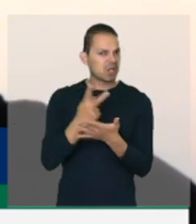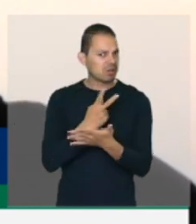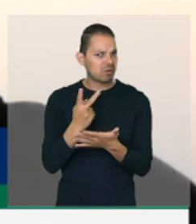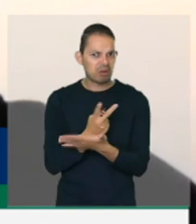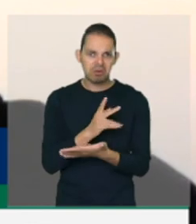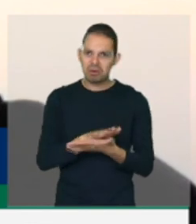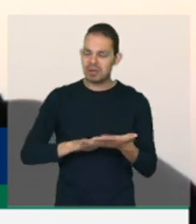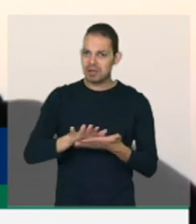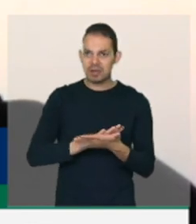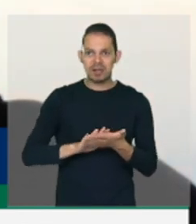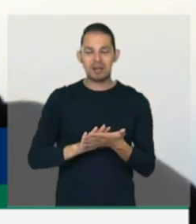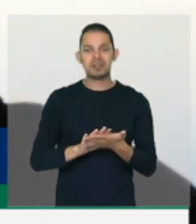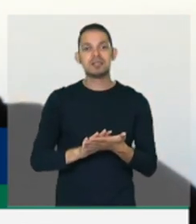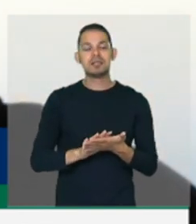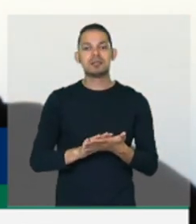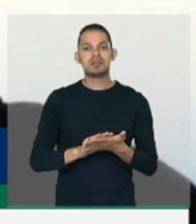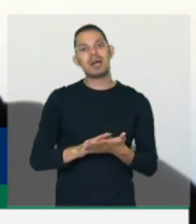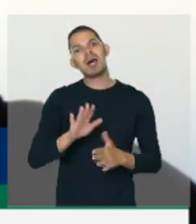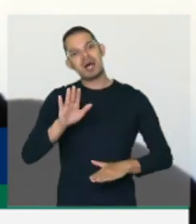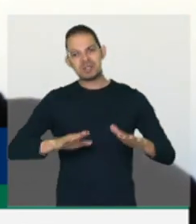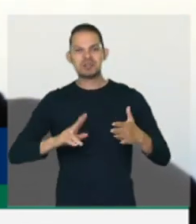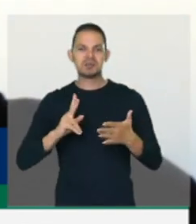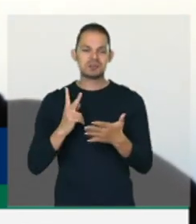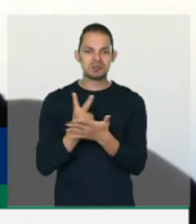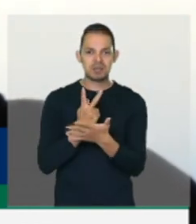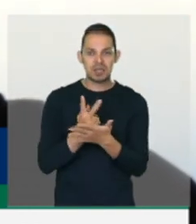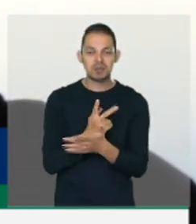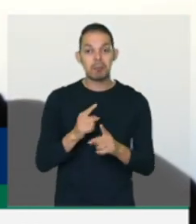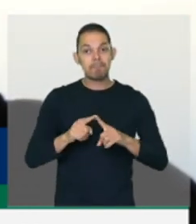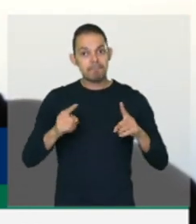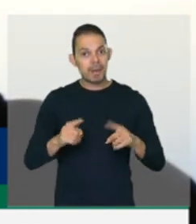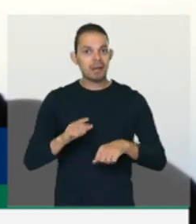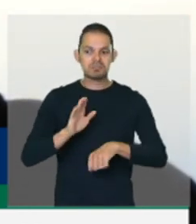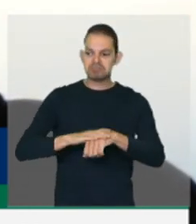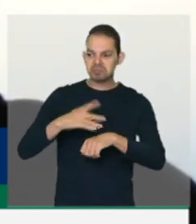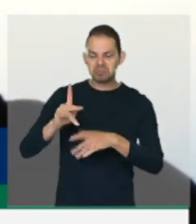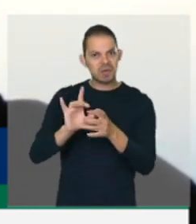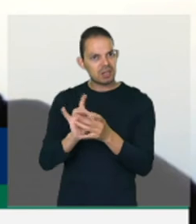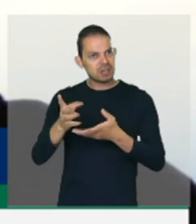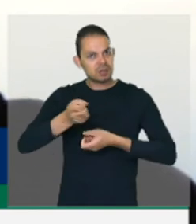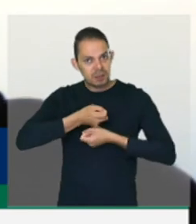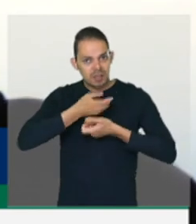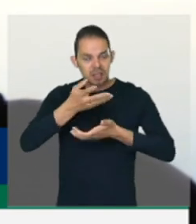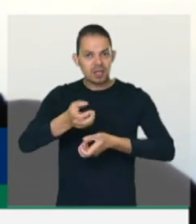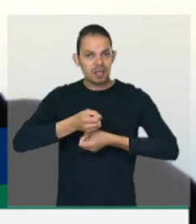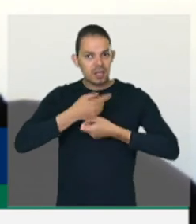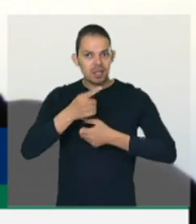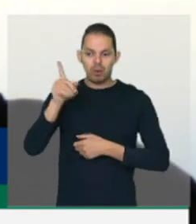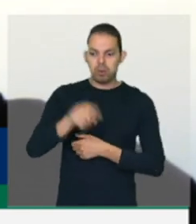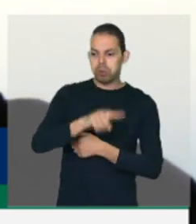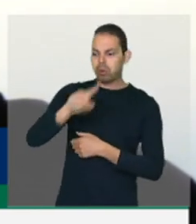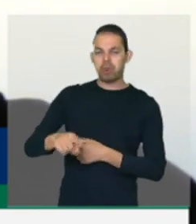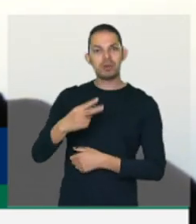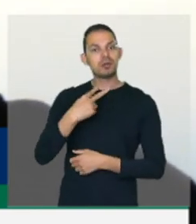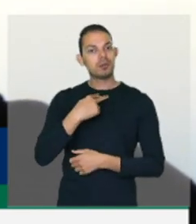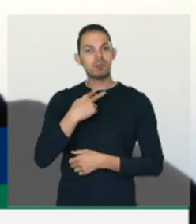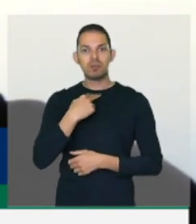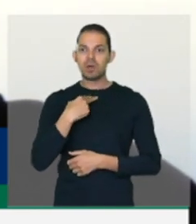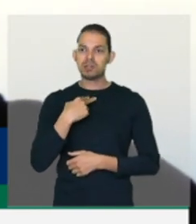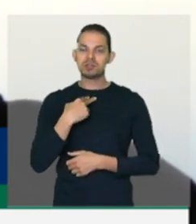falou, realmente é impróprio. Mas ele estava na sua liberdade de expressão, que é inviolável. Foi